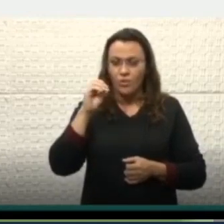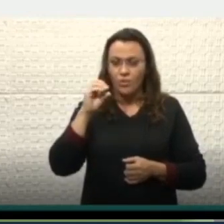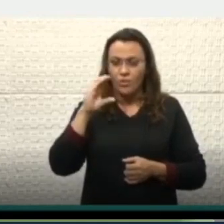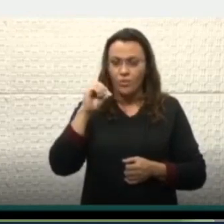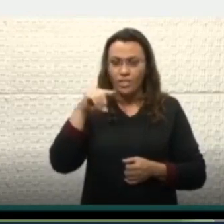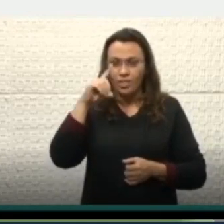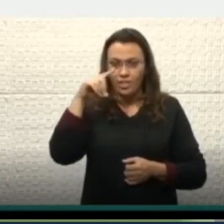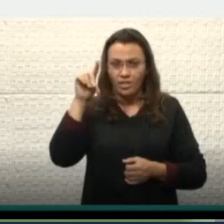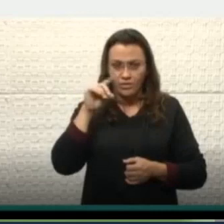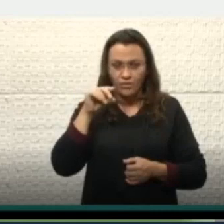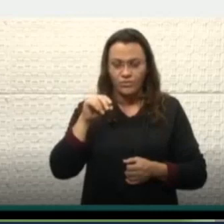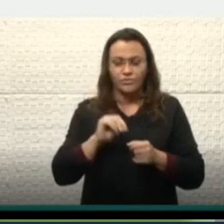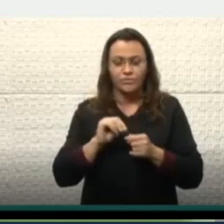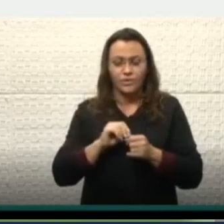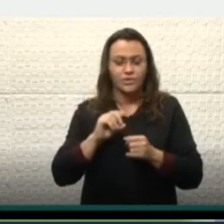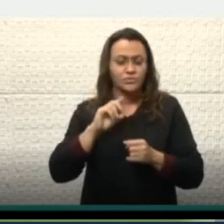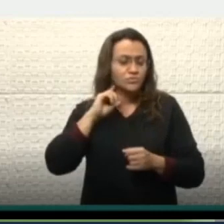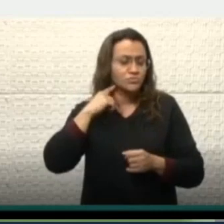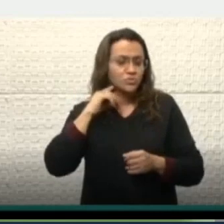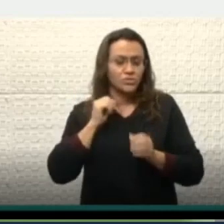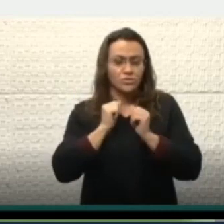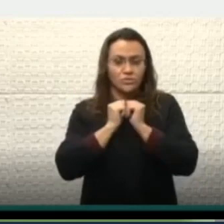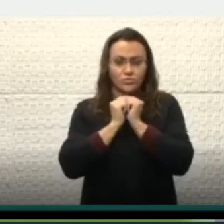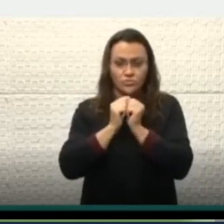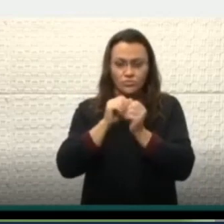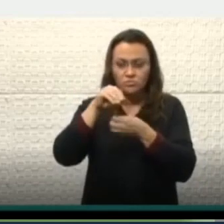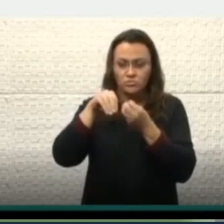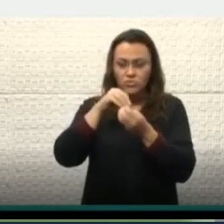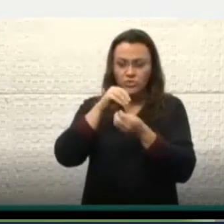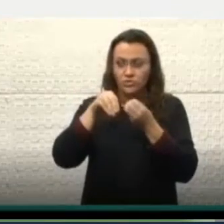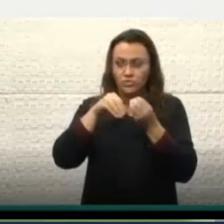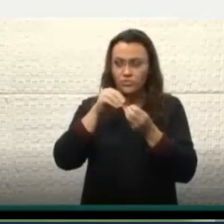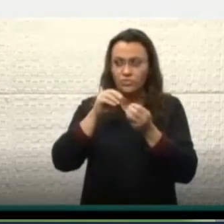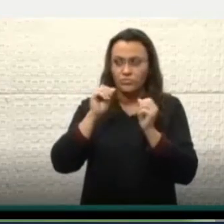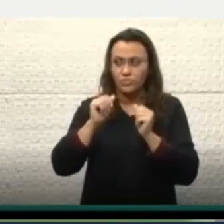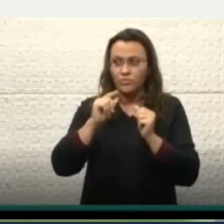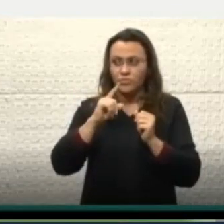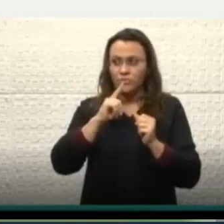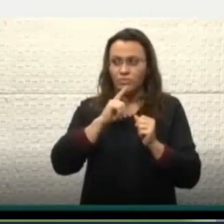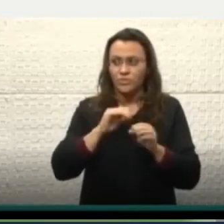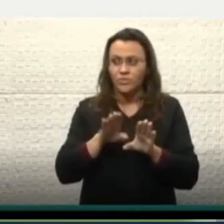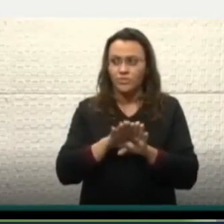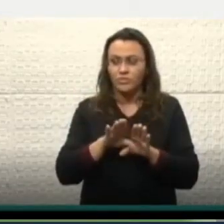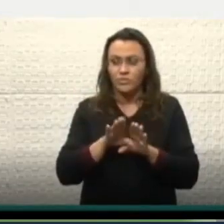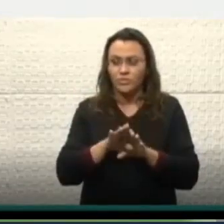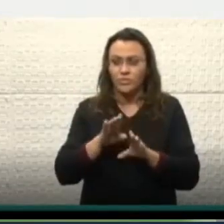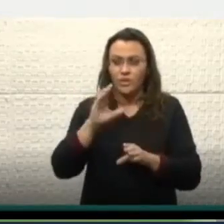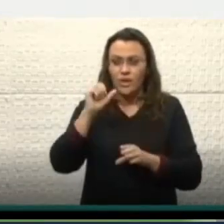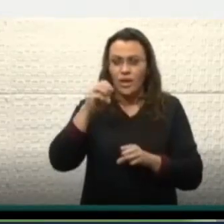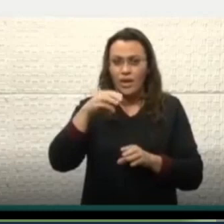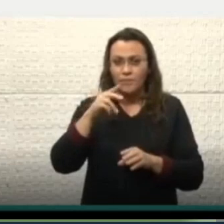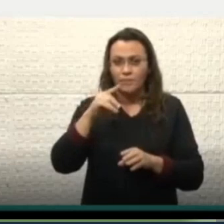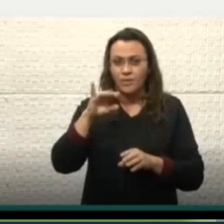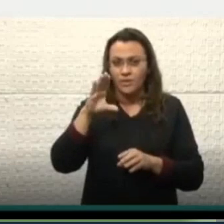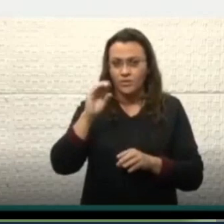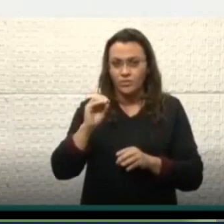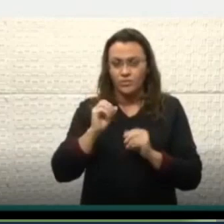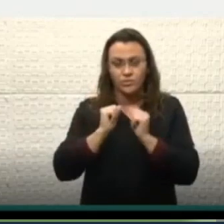e formaram essa partícula de sujidade. Tá? É provável que aqui ainda tenha também parte do amido que